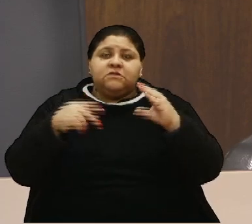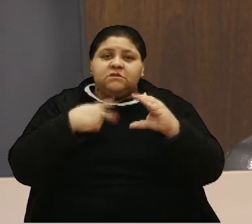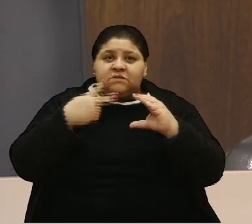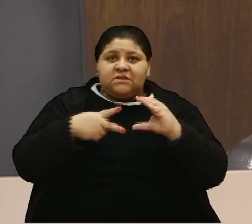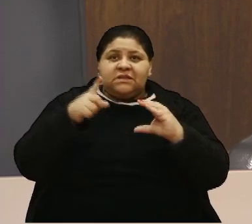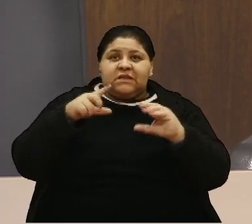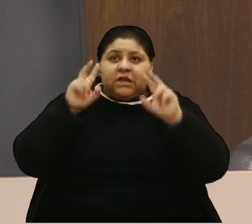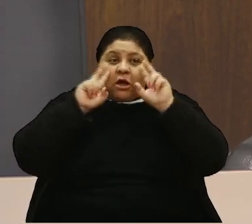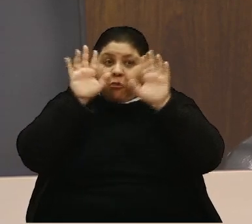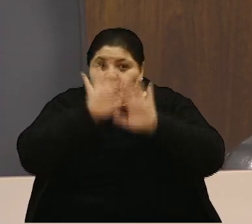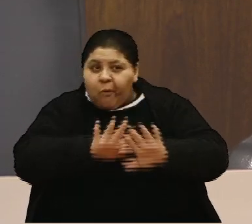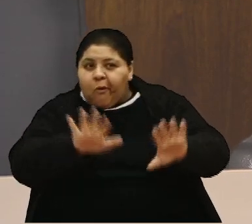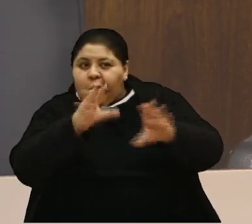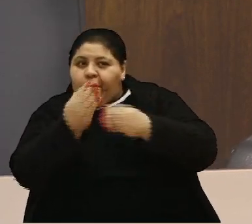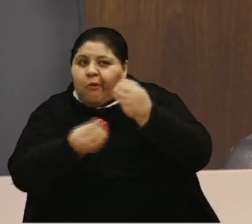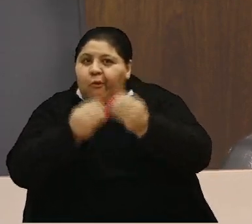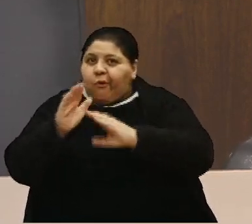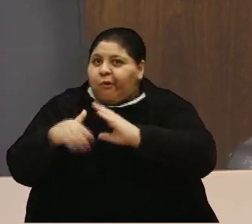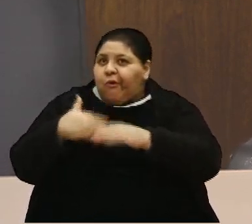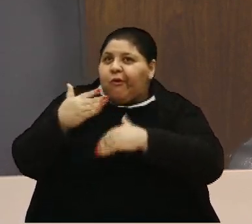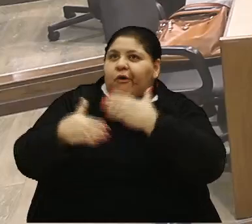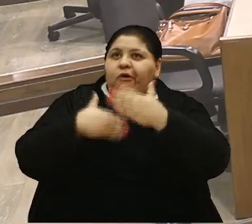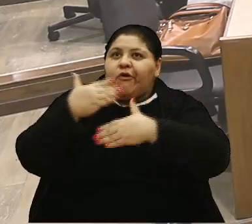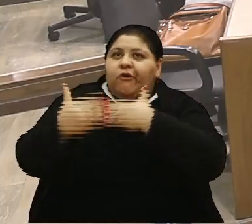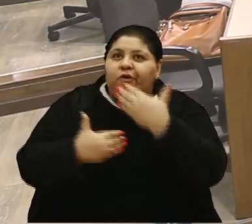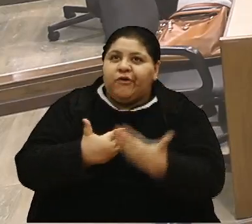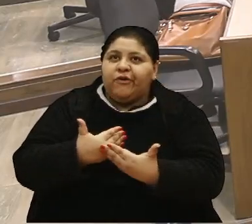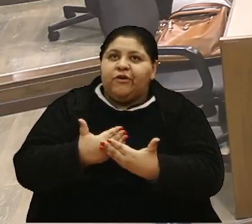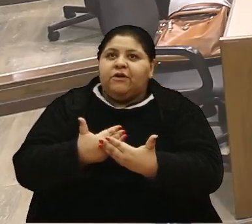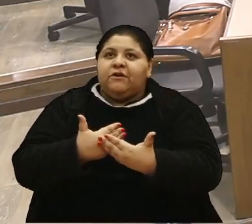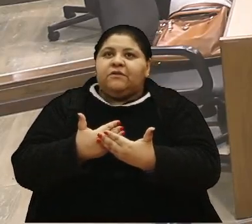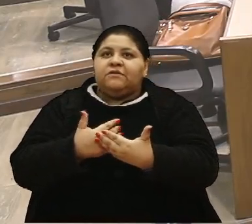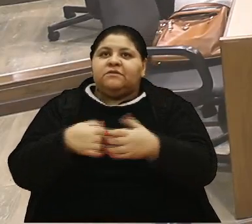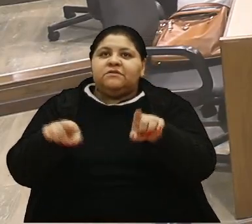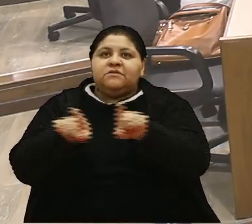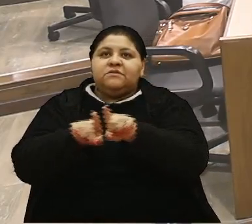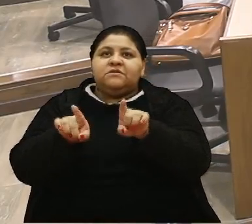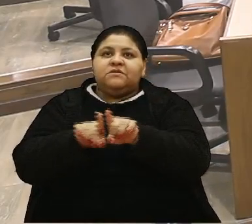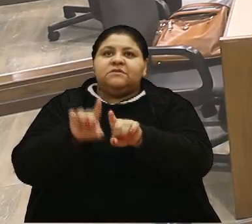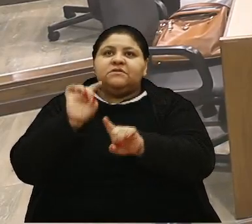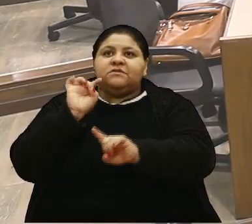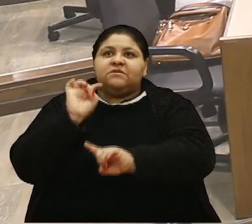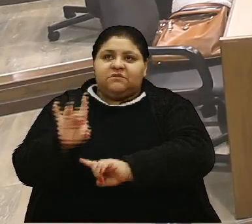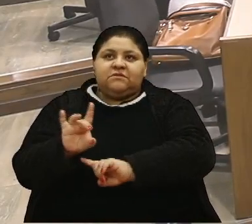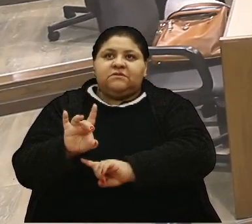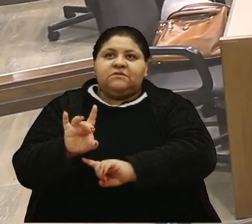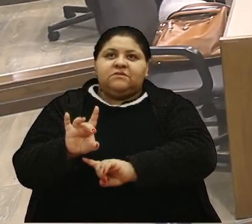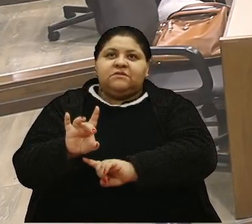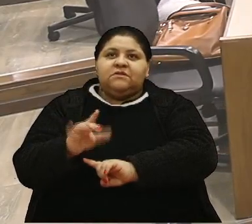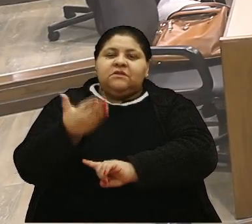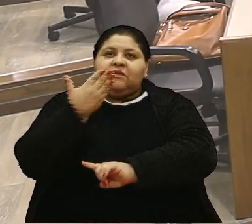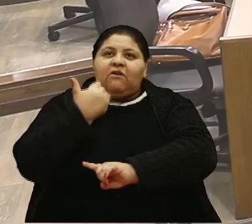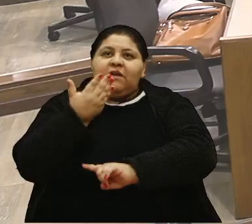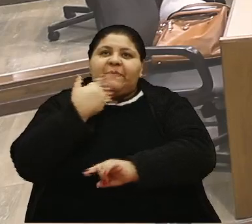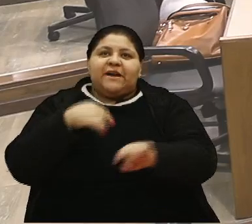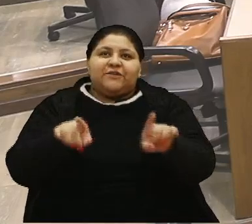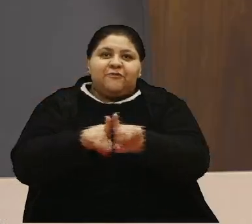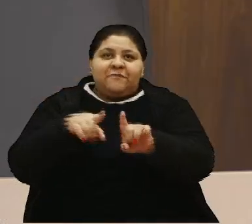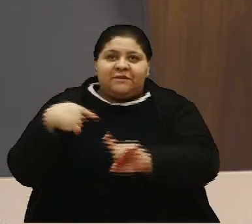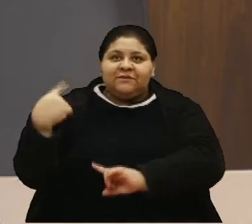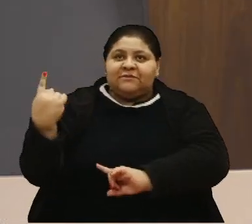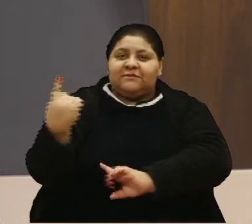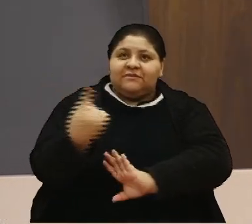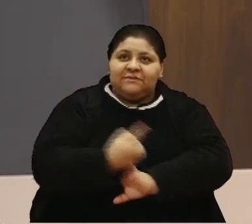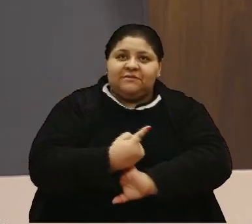que olhar para isso como um avanço significativo, não só no que diz respeito à questão da alimentação, mas no que